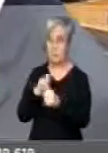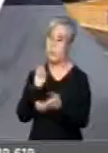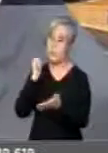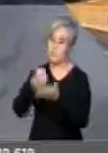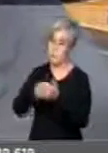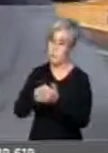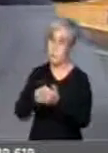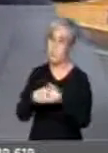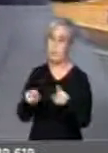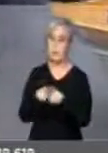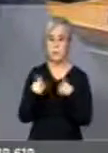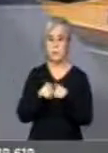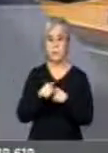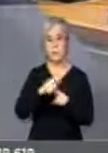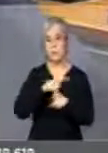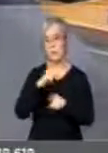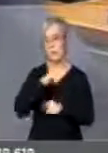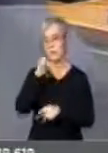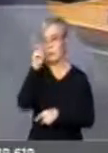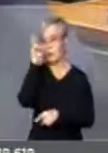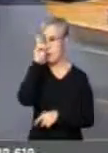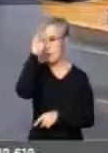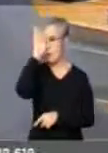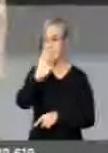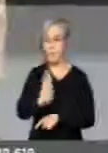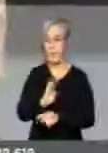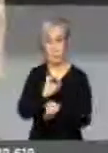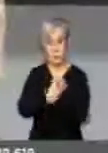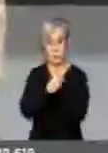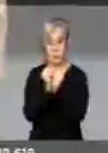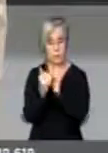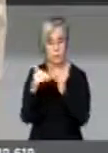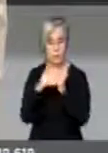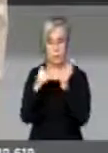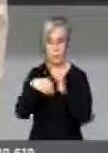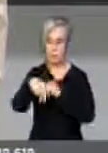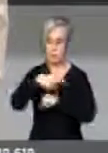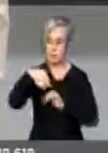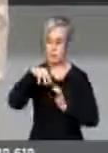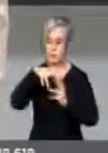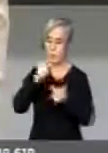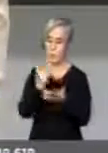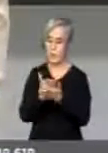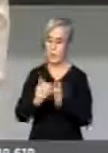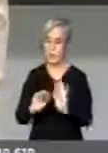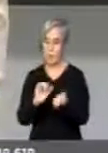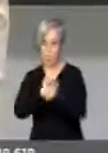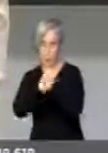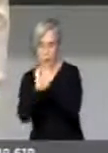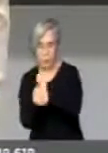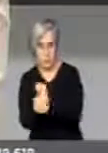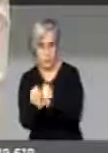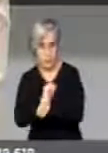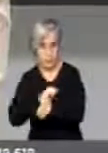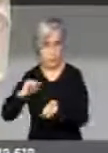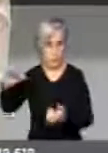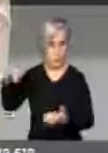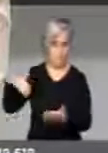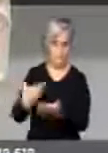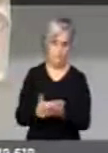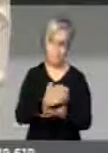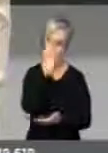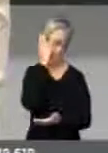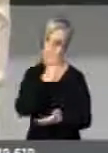escravidão, que é uma mancha na história do país, foi o último país do mundo a deixar abolir a escravidão, eu acho de uma